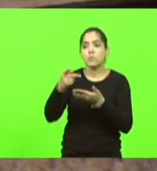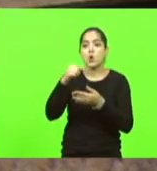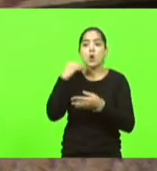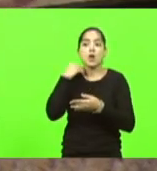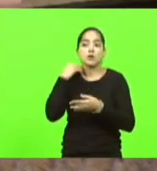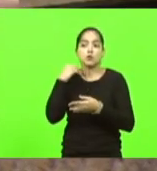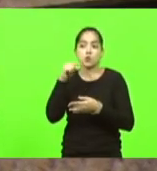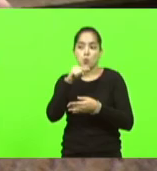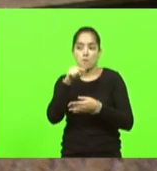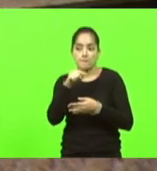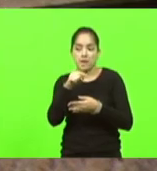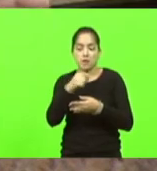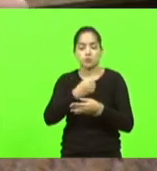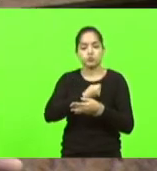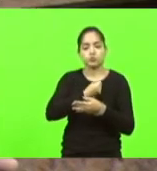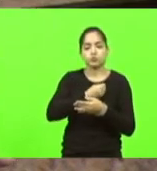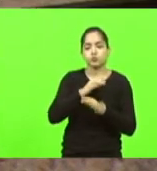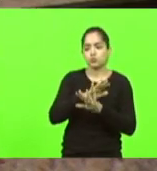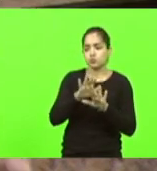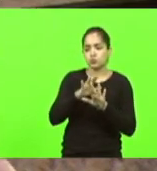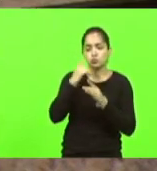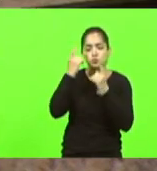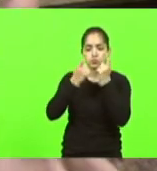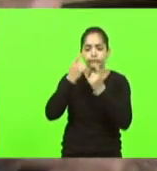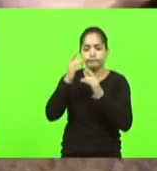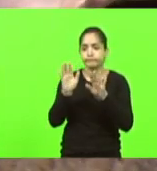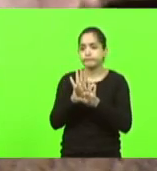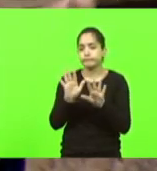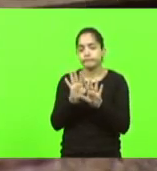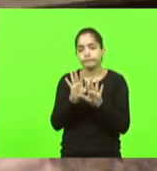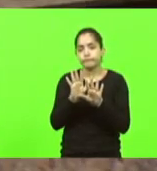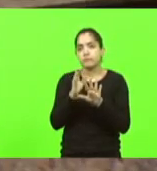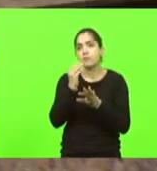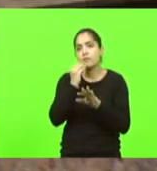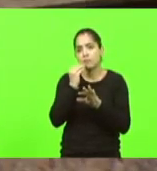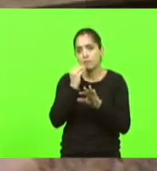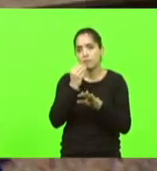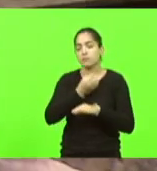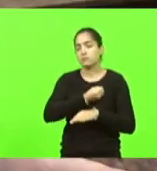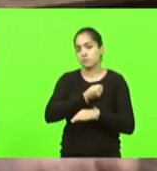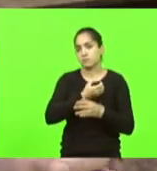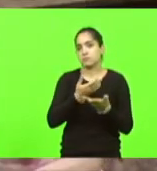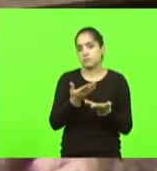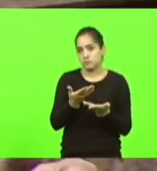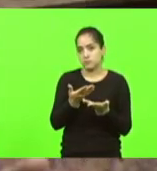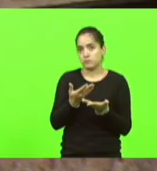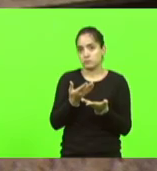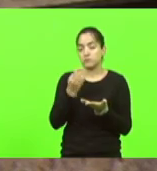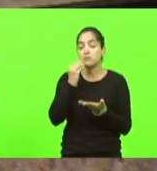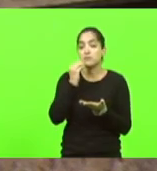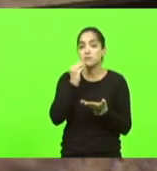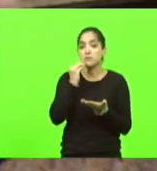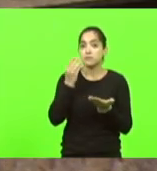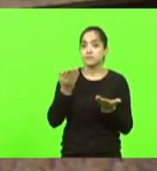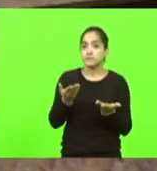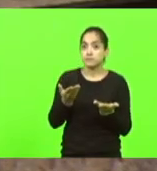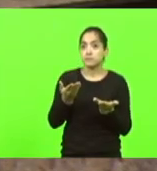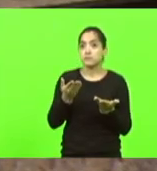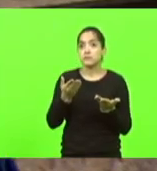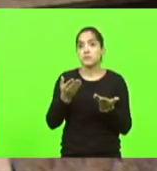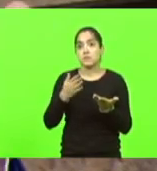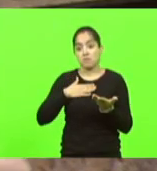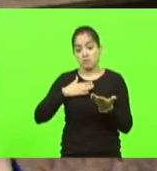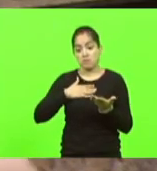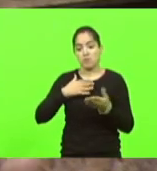não é só uma questão de números não se preocupe horas é lógico que é uma questão de números é lógico que é uma questão de números eu sou